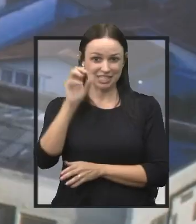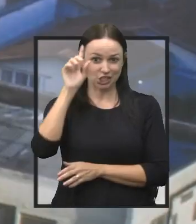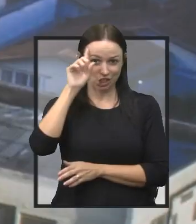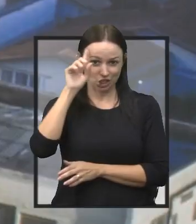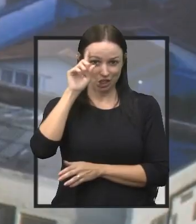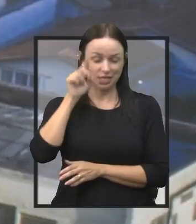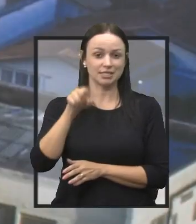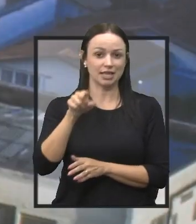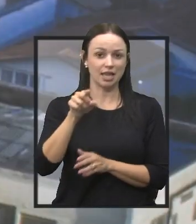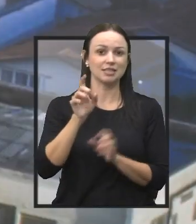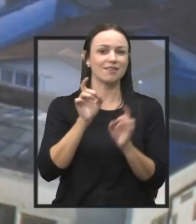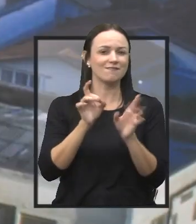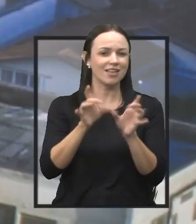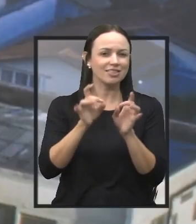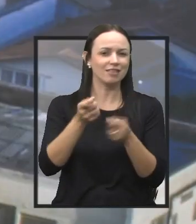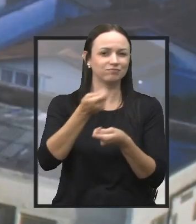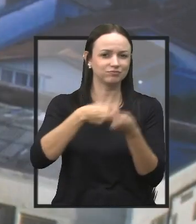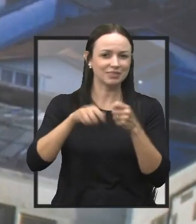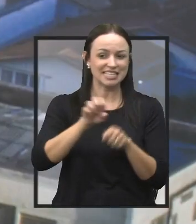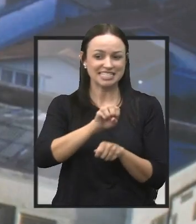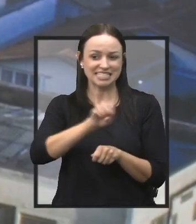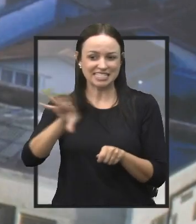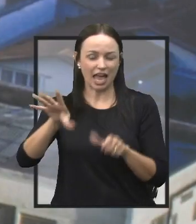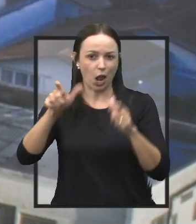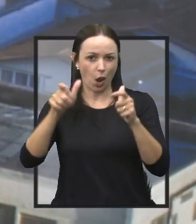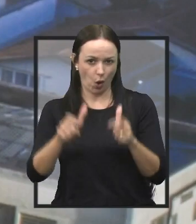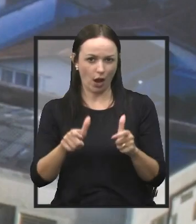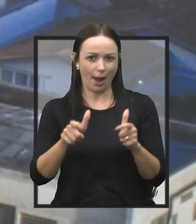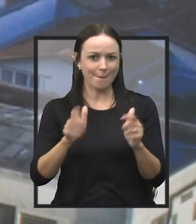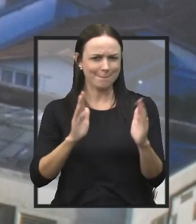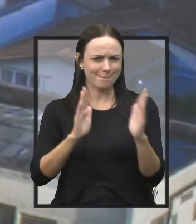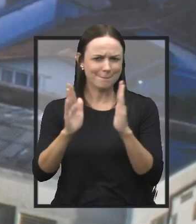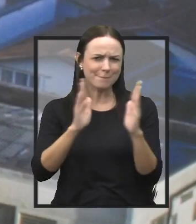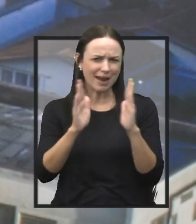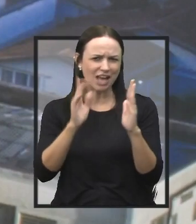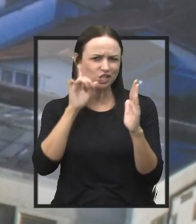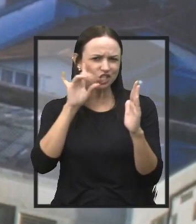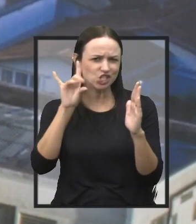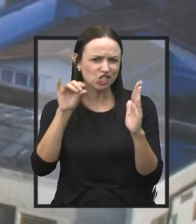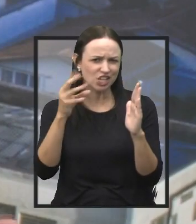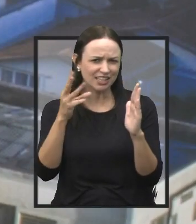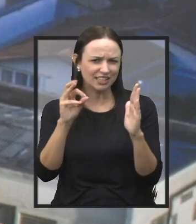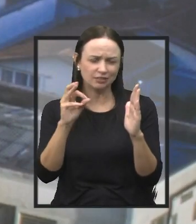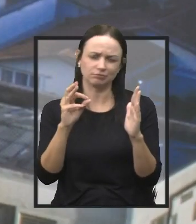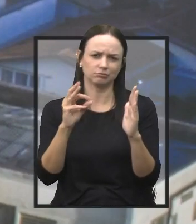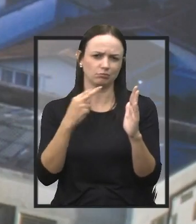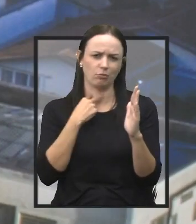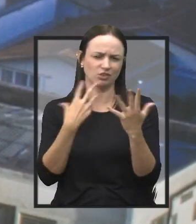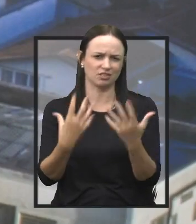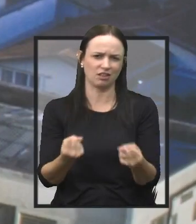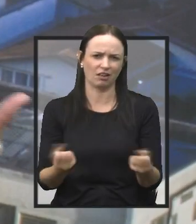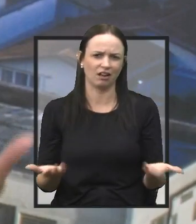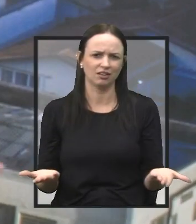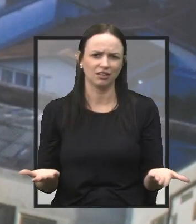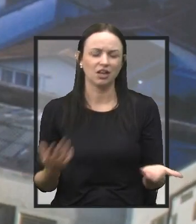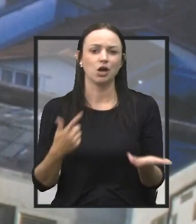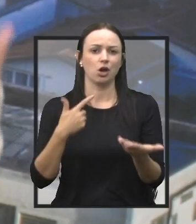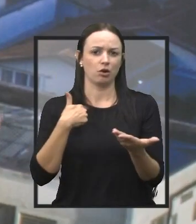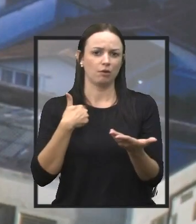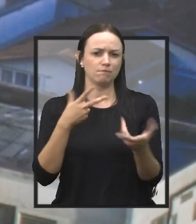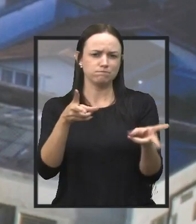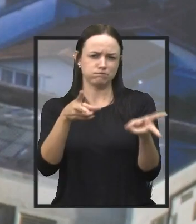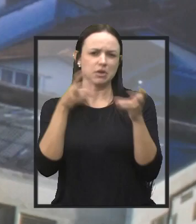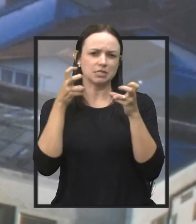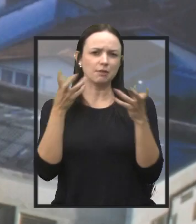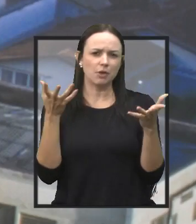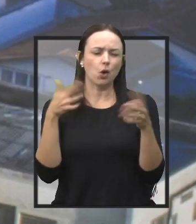que os comerciantes, né, saiam do local. Um prazo que é inaceitável. A gente percebeu ali,